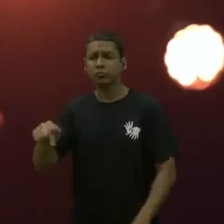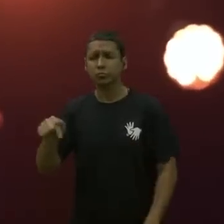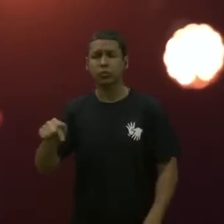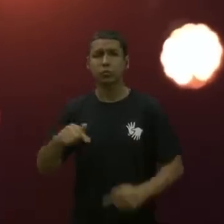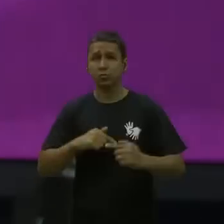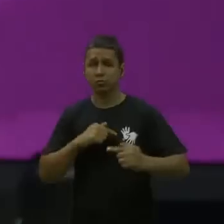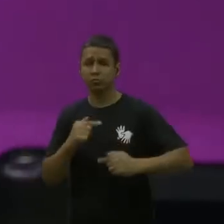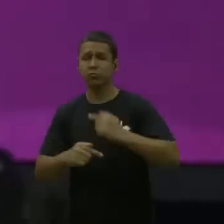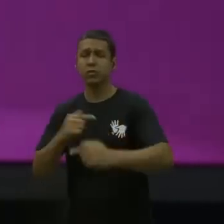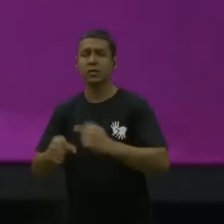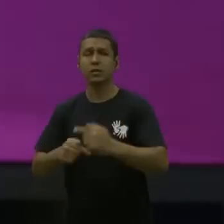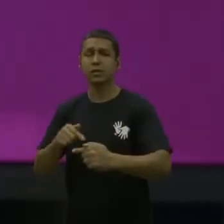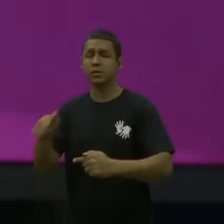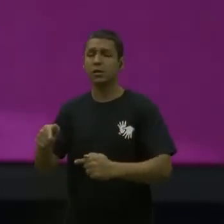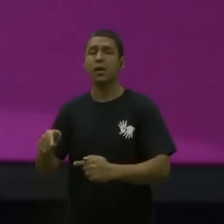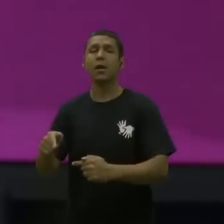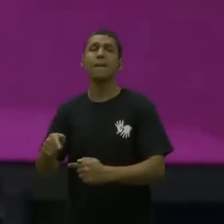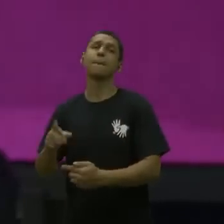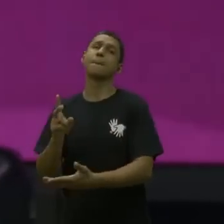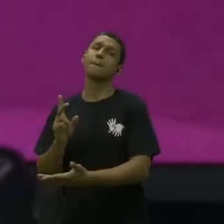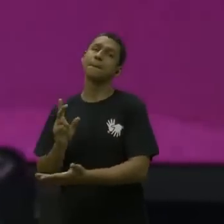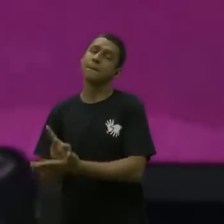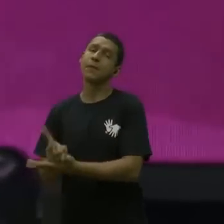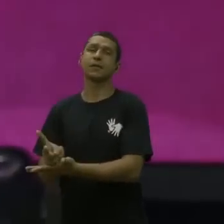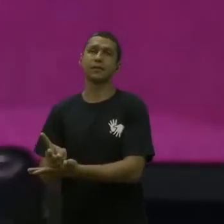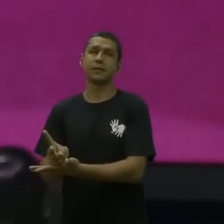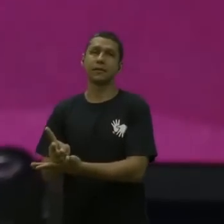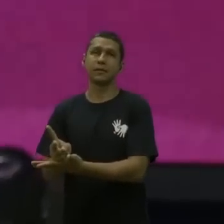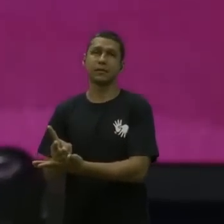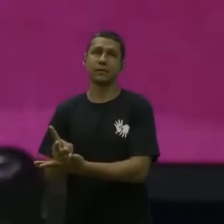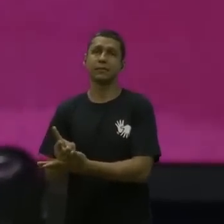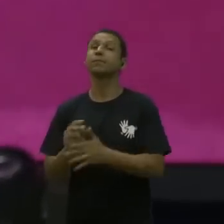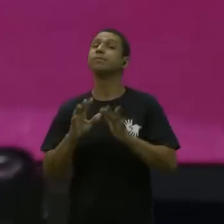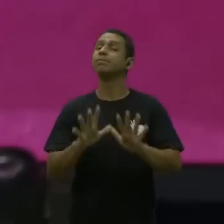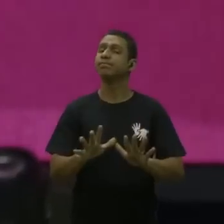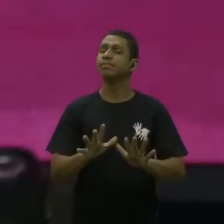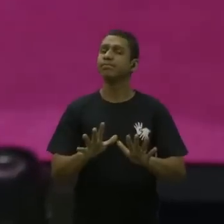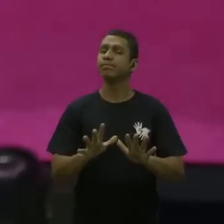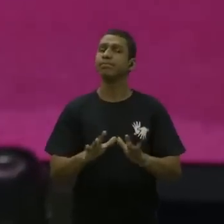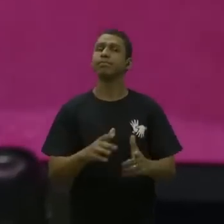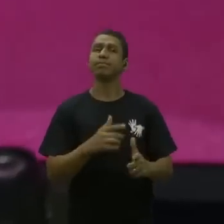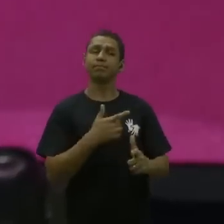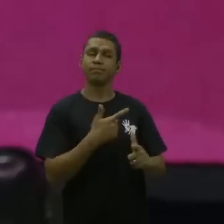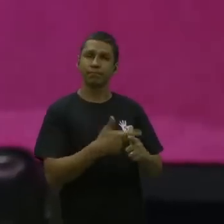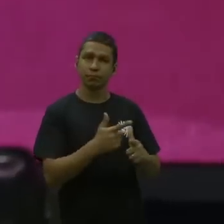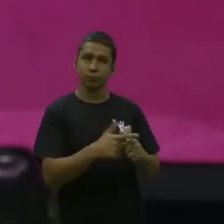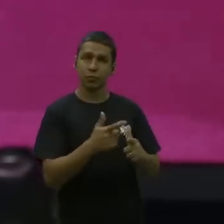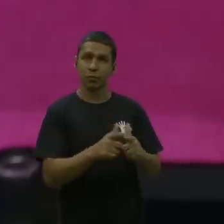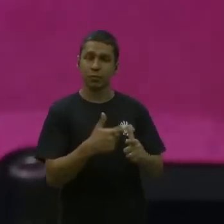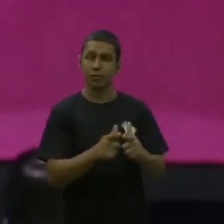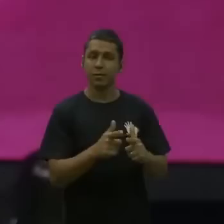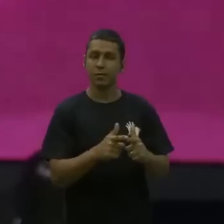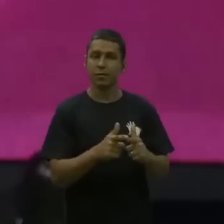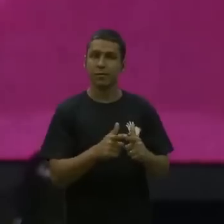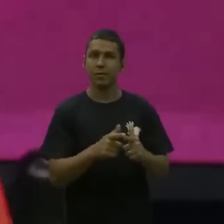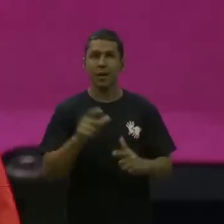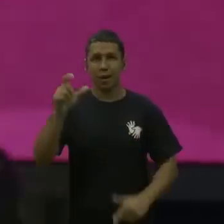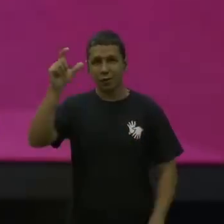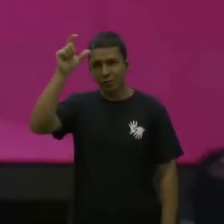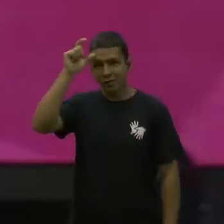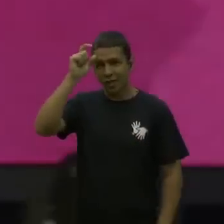a casa dela. Mas olha para essa pessoa que está do seu lado e diga para ela: só que o problema é que ele entrou na casa